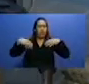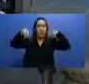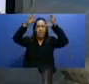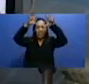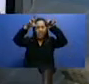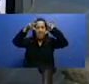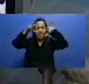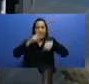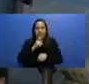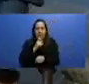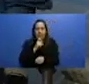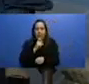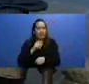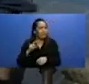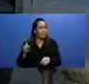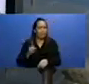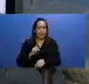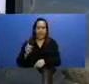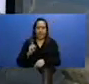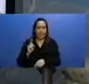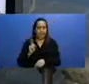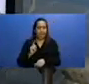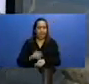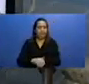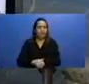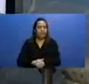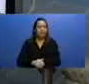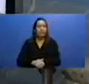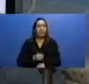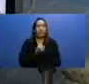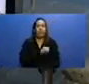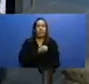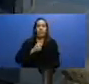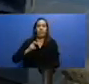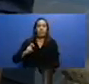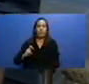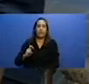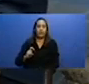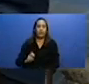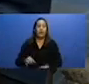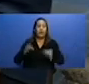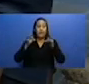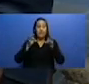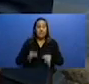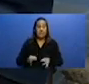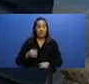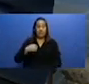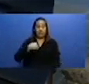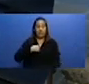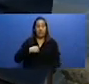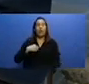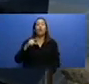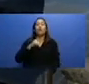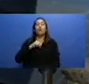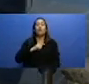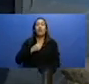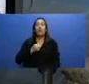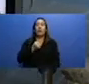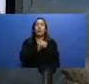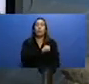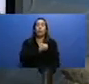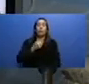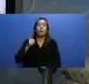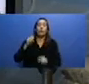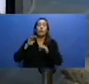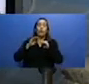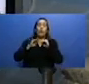né, isso nunca aconteceu aqui. 5. É certo que obterei um número menor que 7